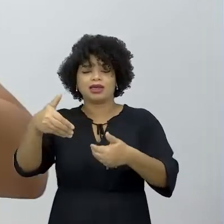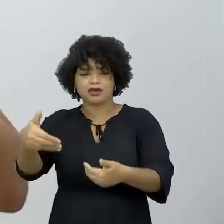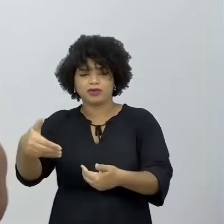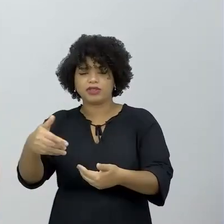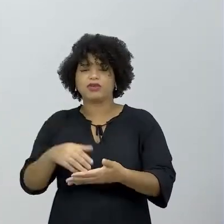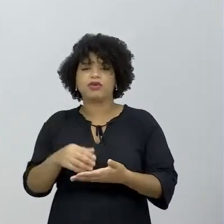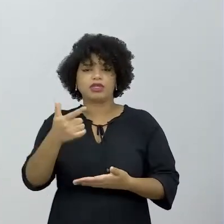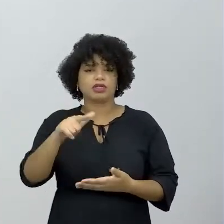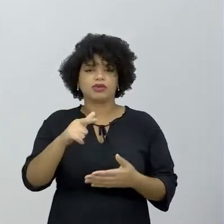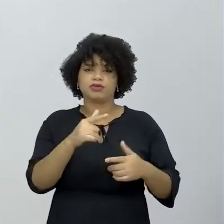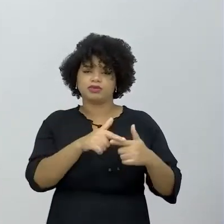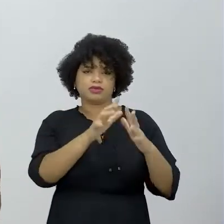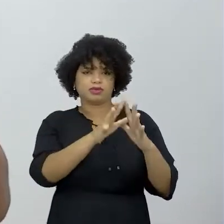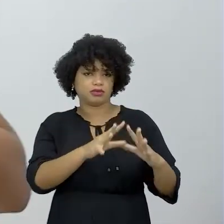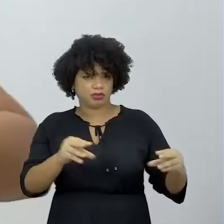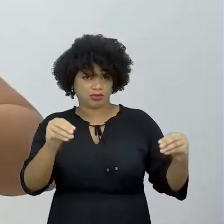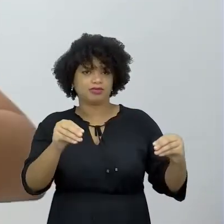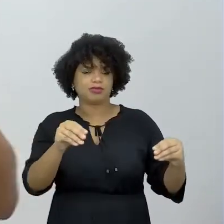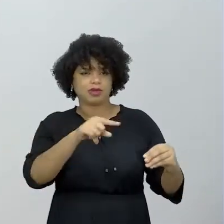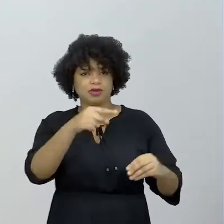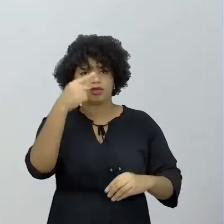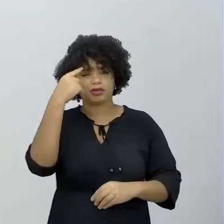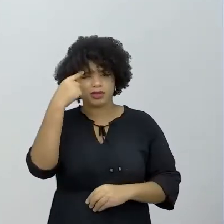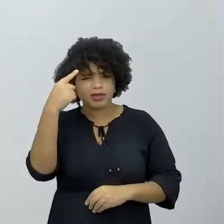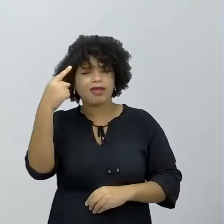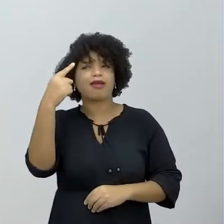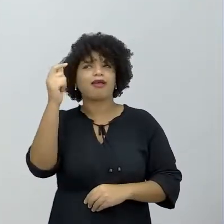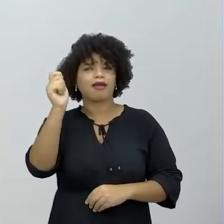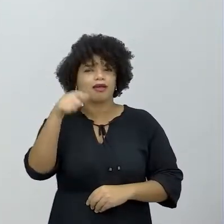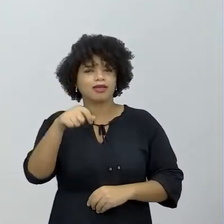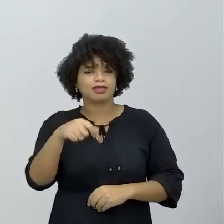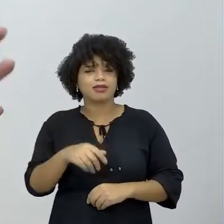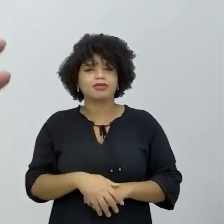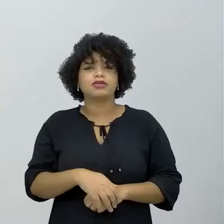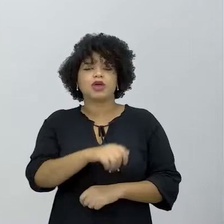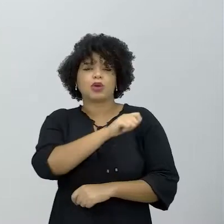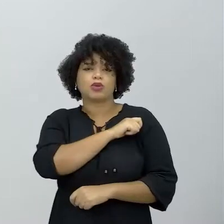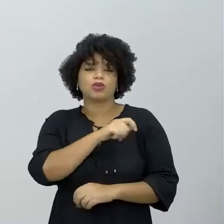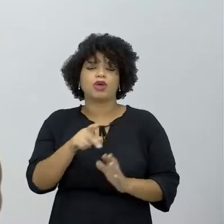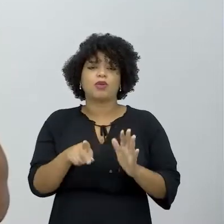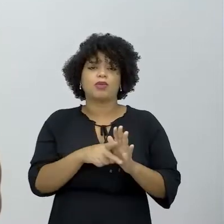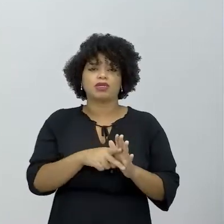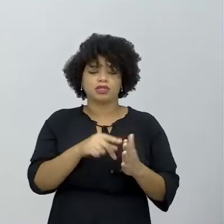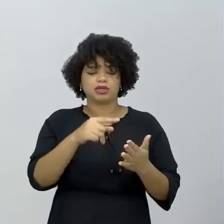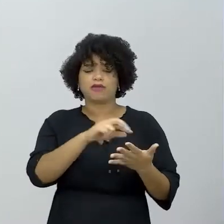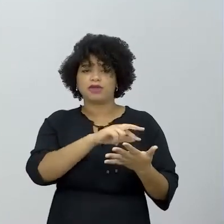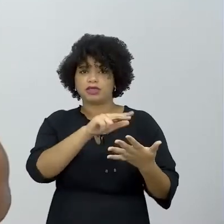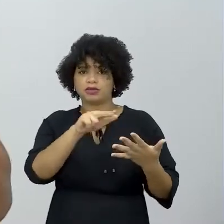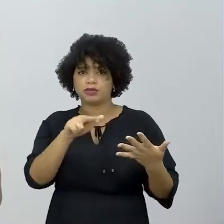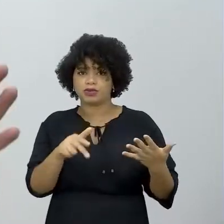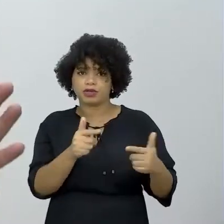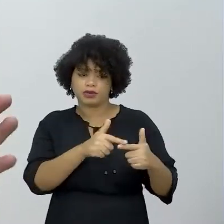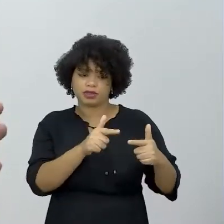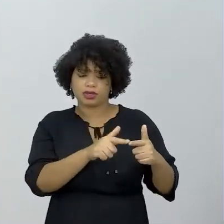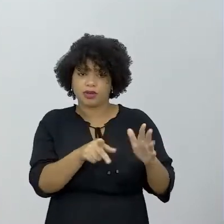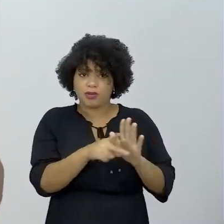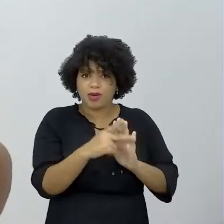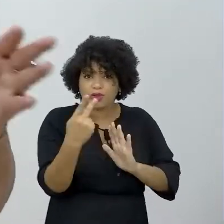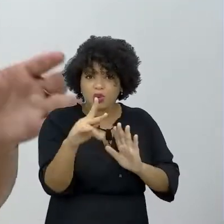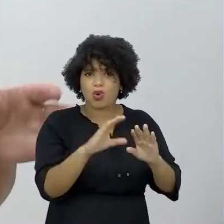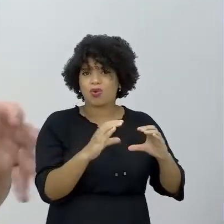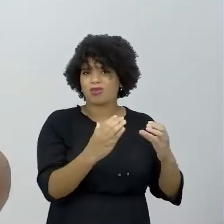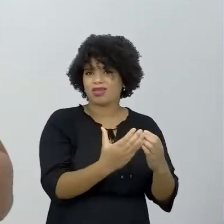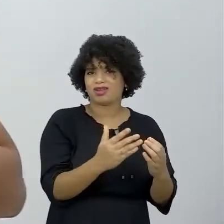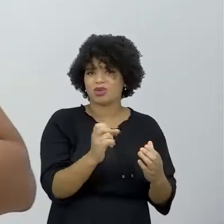trazer soluções, a pensar soluções acerca desses problemas da sua comunidade, ou da sua escola, do